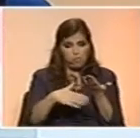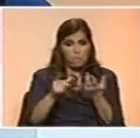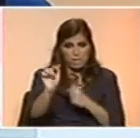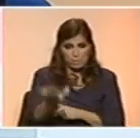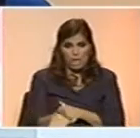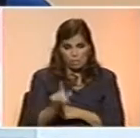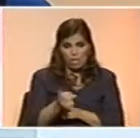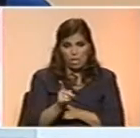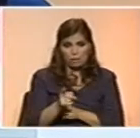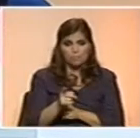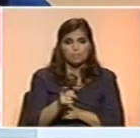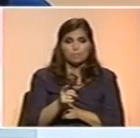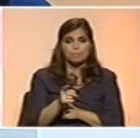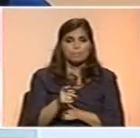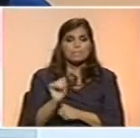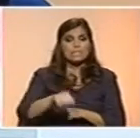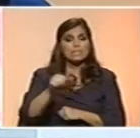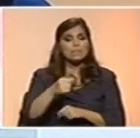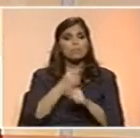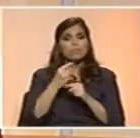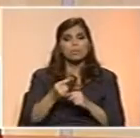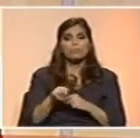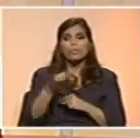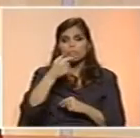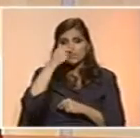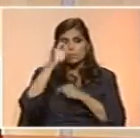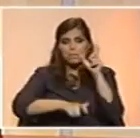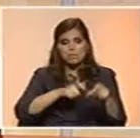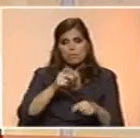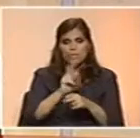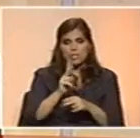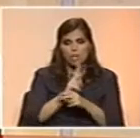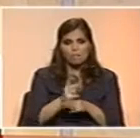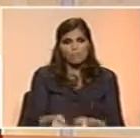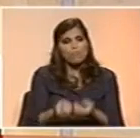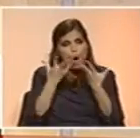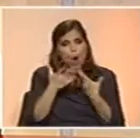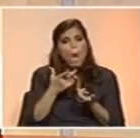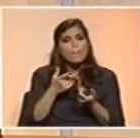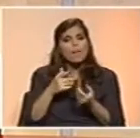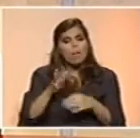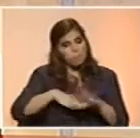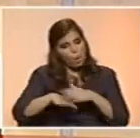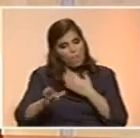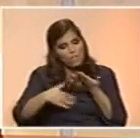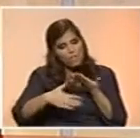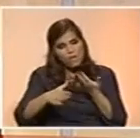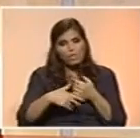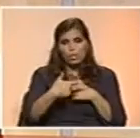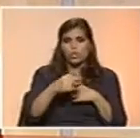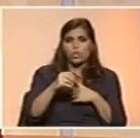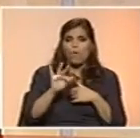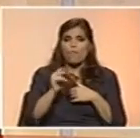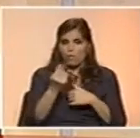torna-se bastante mais económico. Sim, até porque muitos vegetarianos até produzem o próprio seitan, o próprio tofu, e por isso aqueles que são 100% vegetarianos